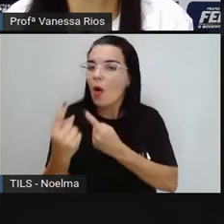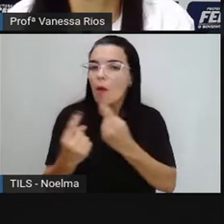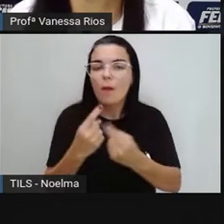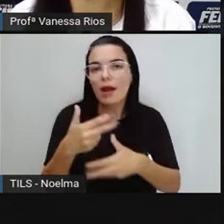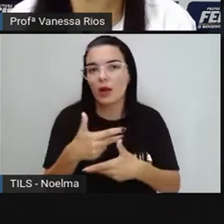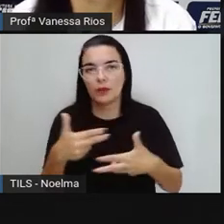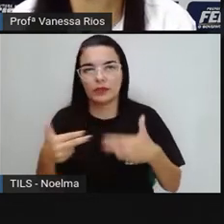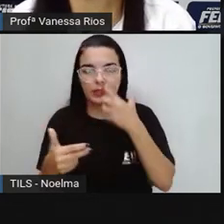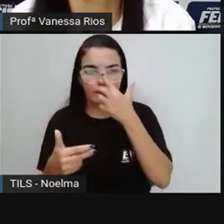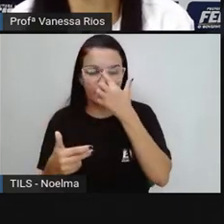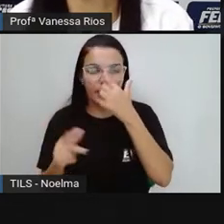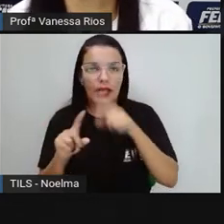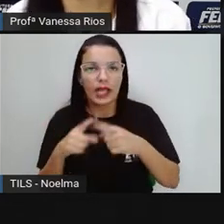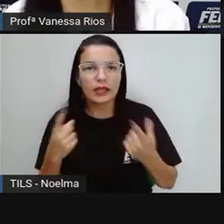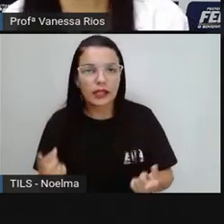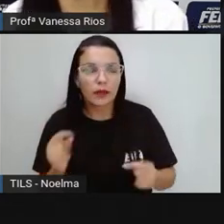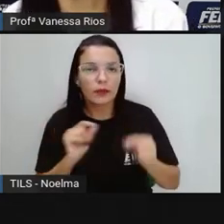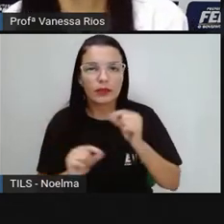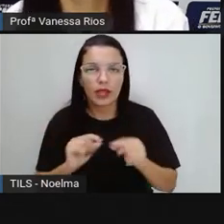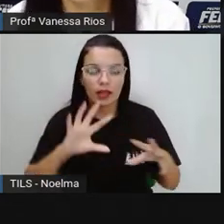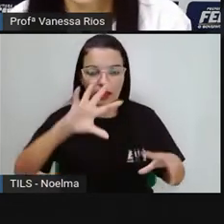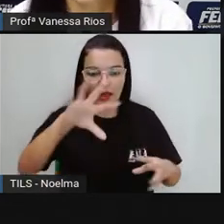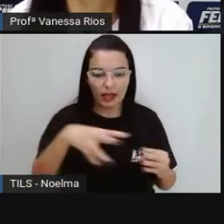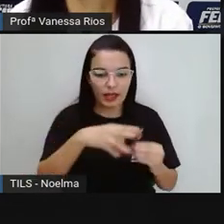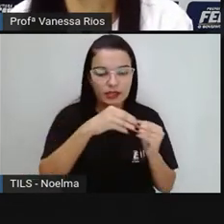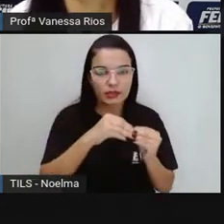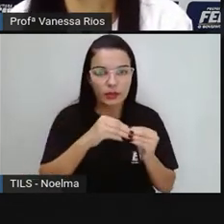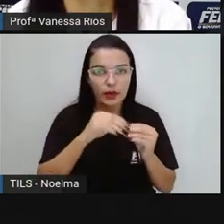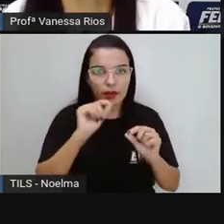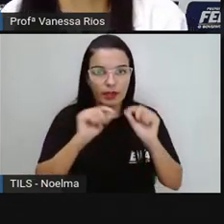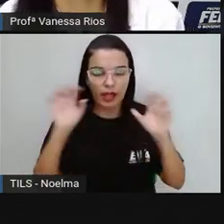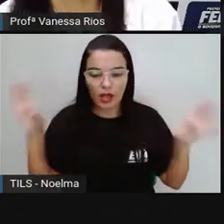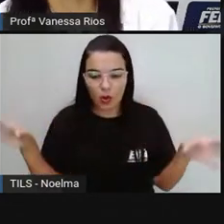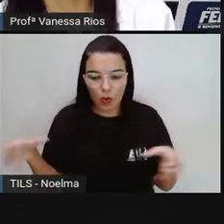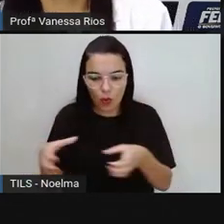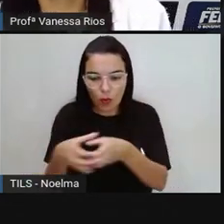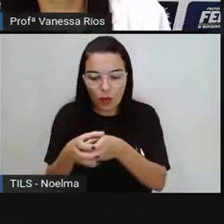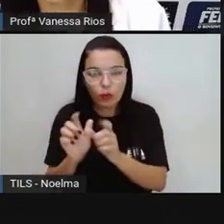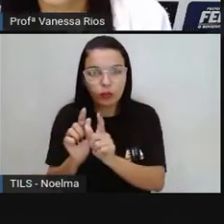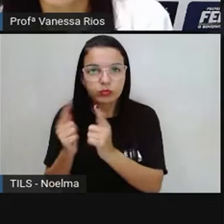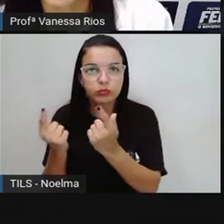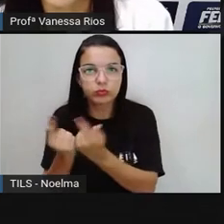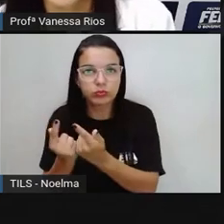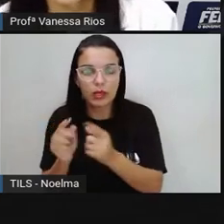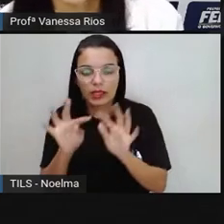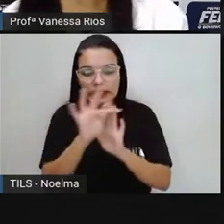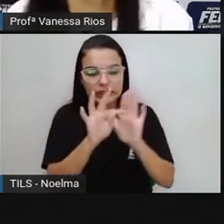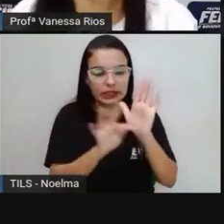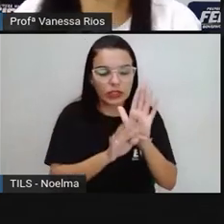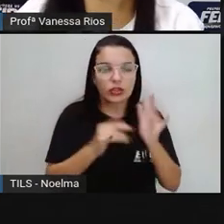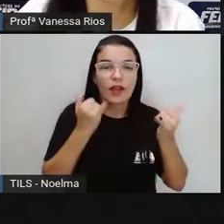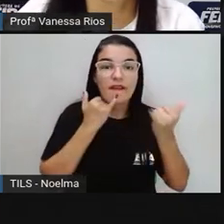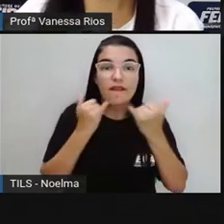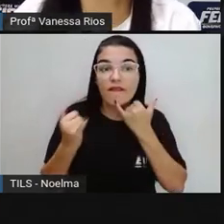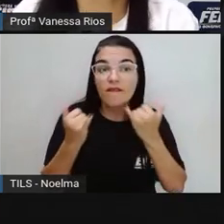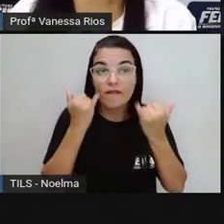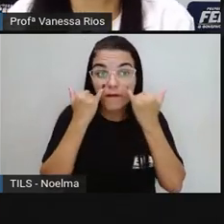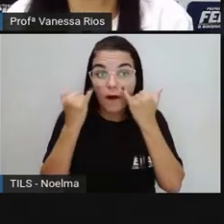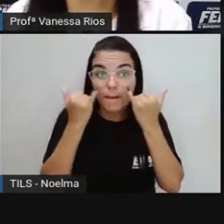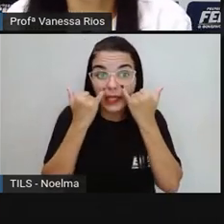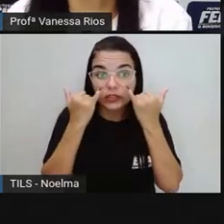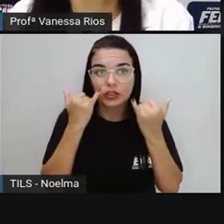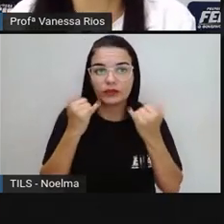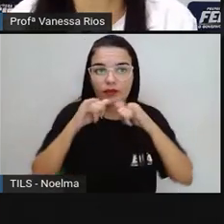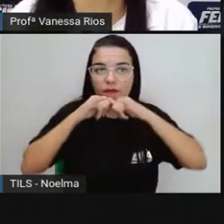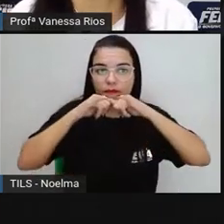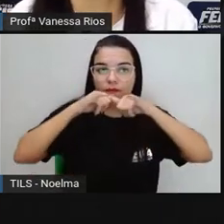as resenhas, elas fazem parte aí do grupo dos textos informativos. E elas podem ser